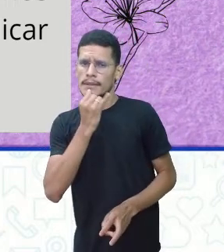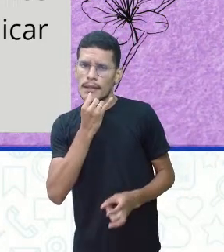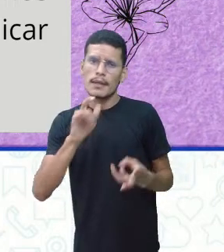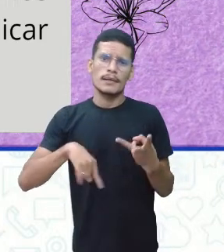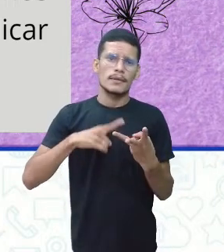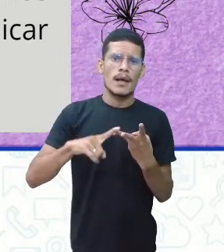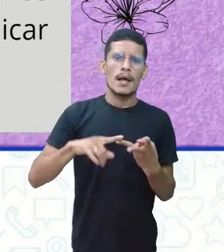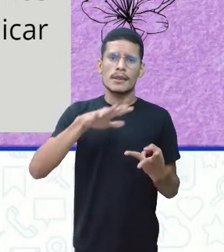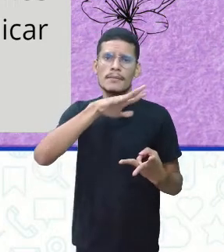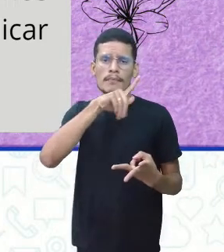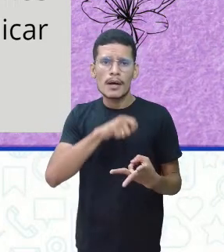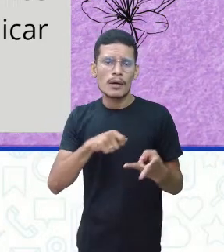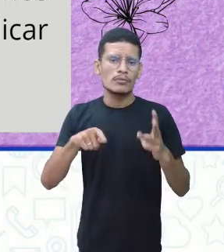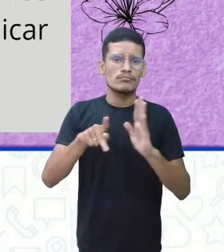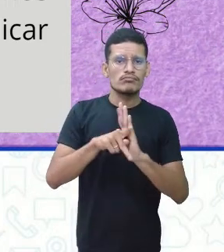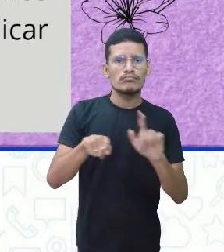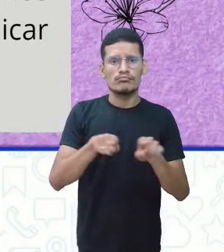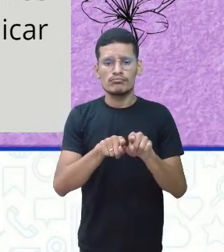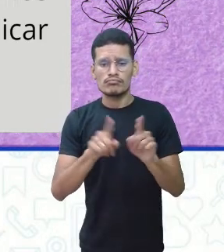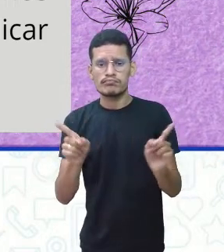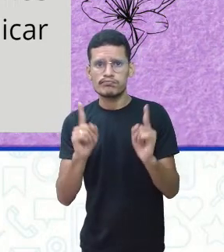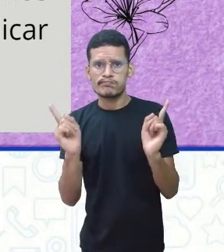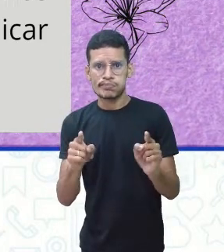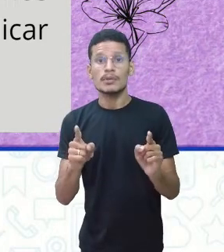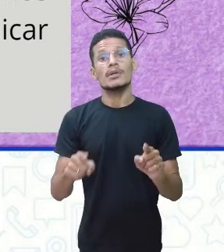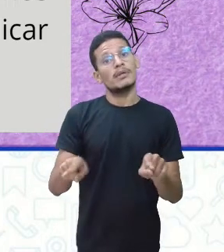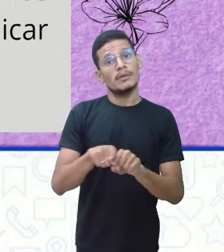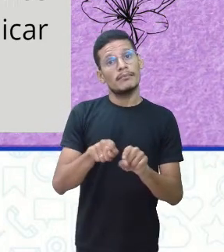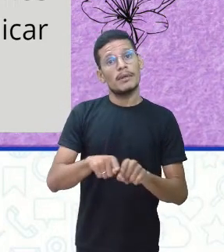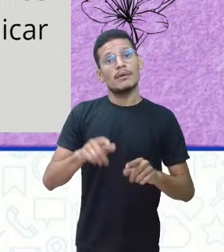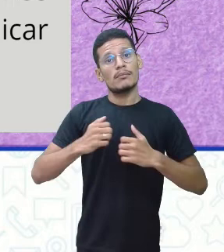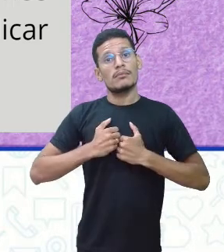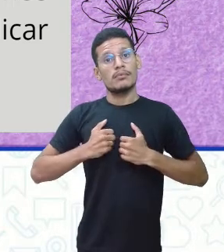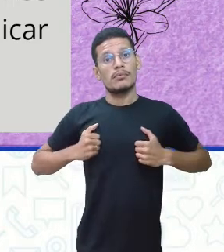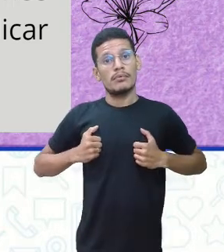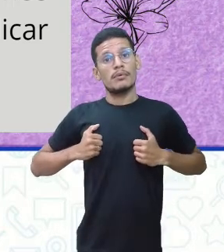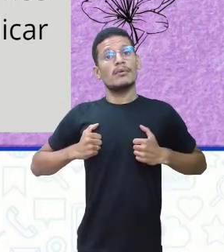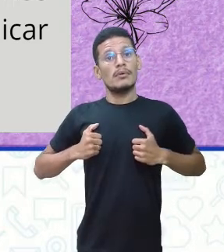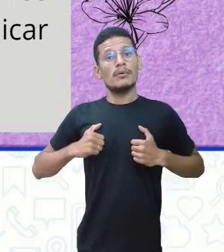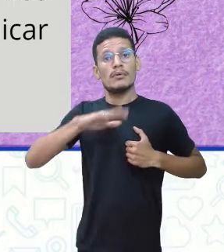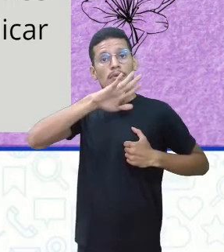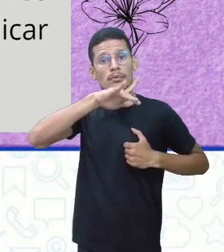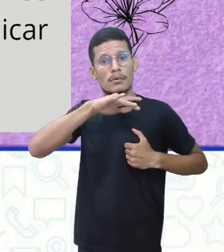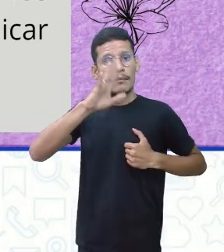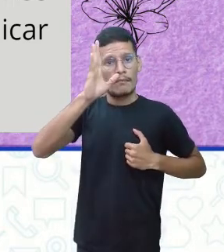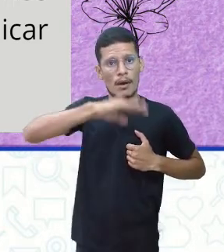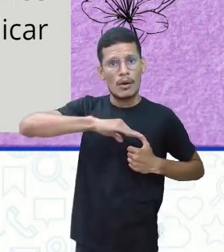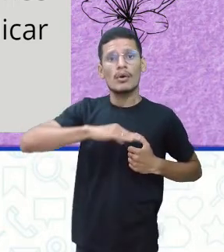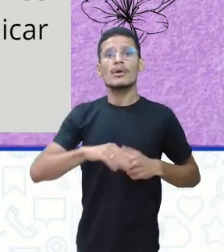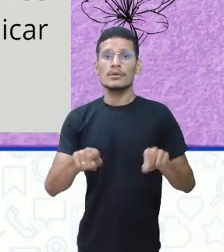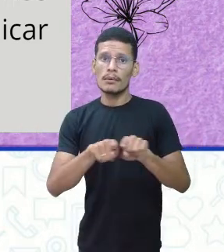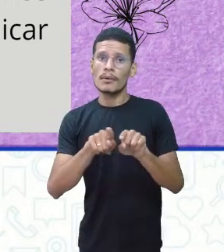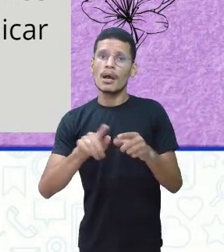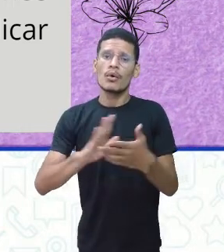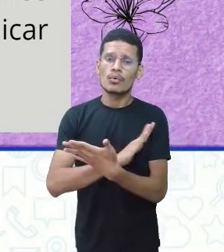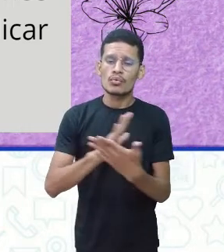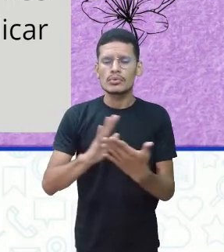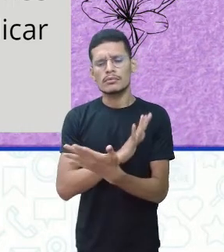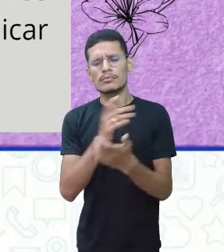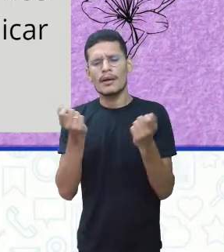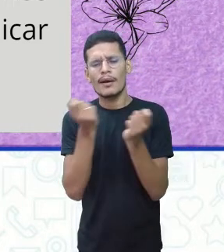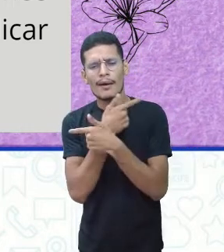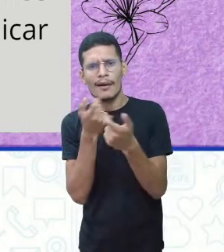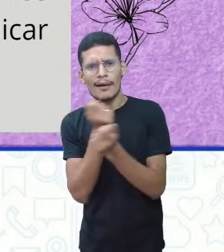animais e seres mágicos, heróis e vilões. Podem ser cômicos, satíricos ou empolgantes. Podem nos divertir, dar